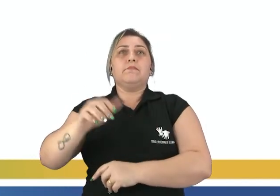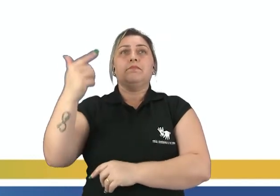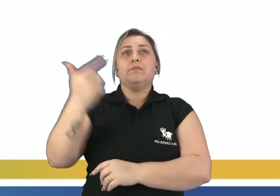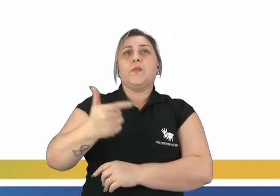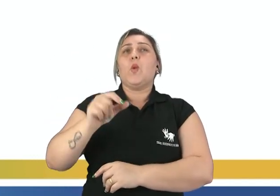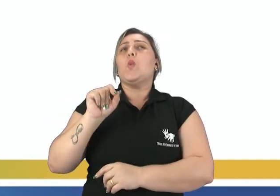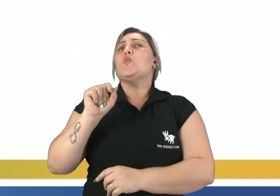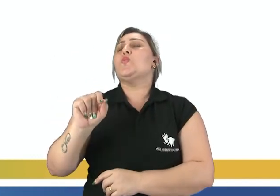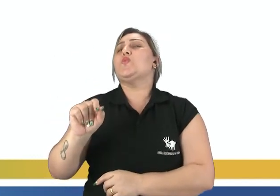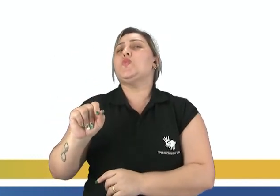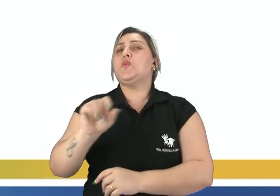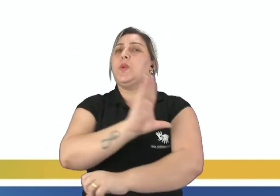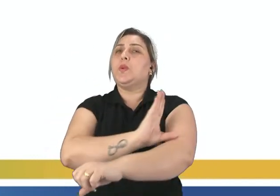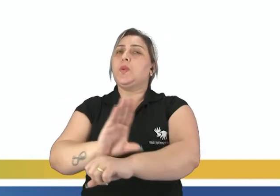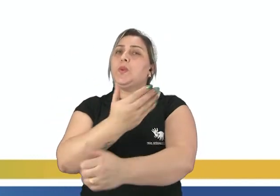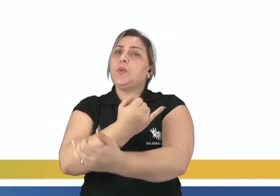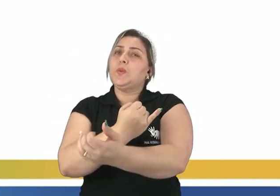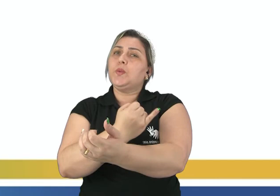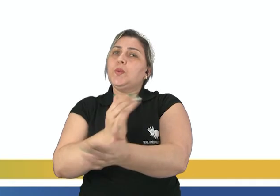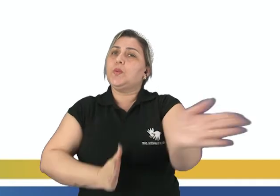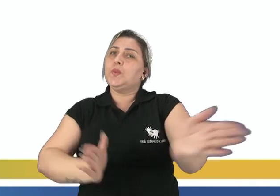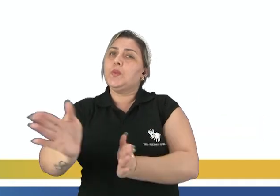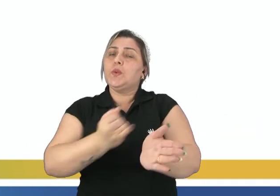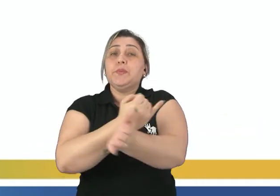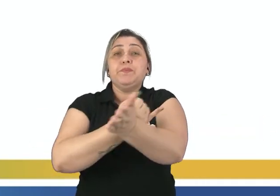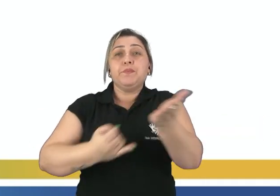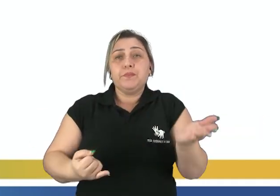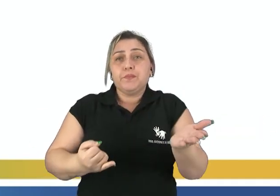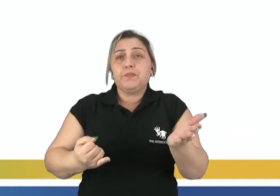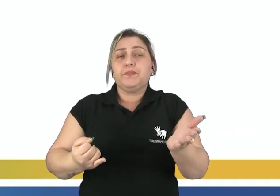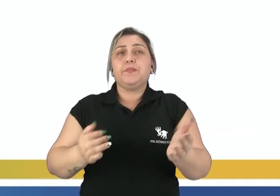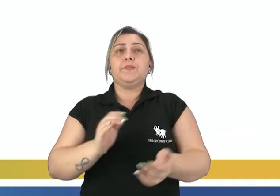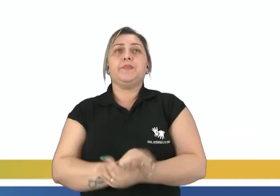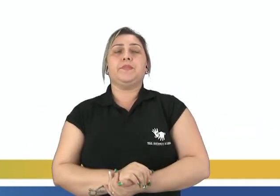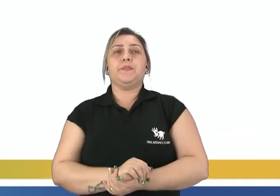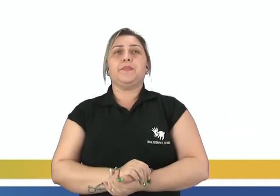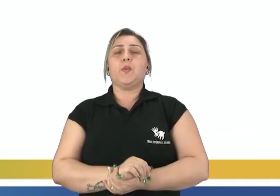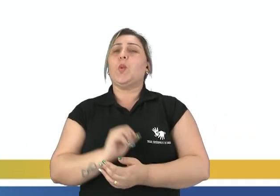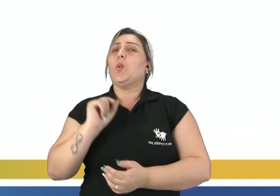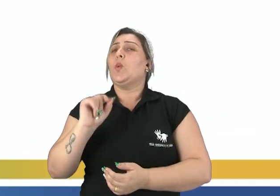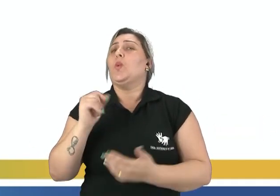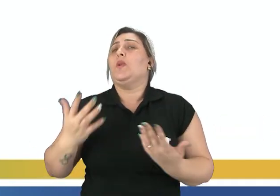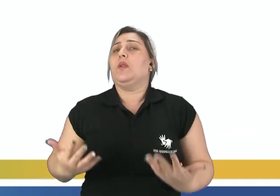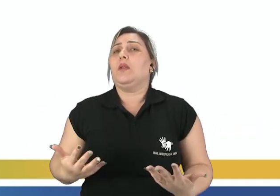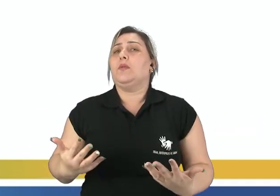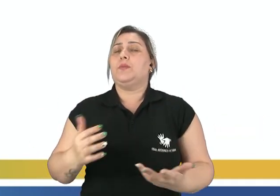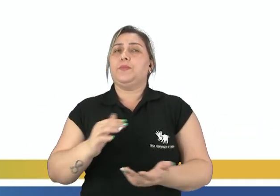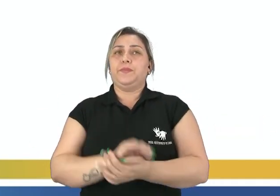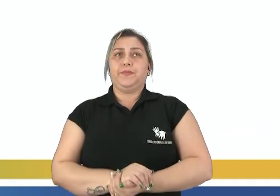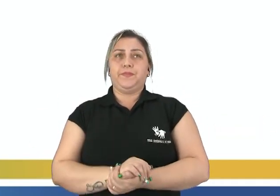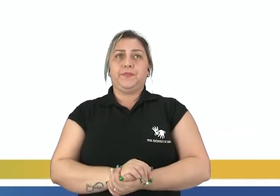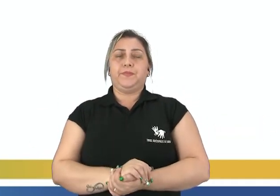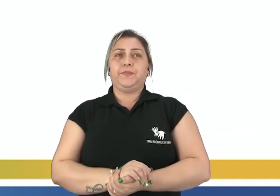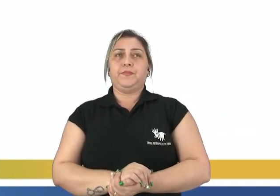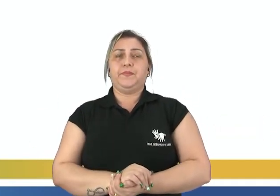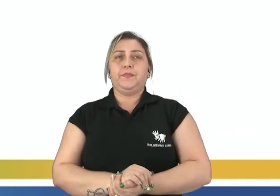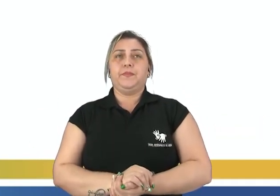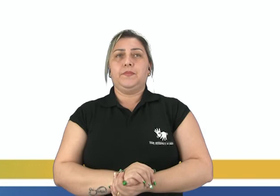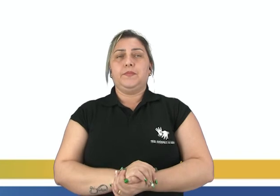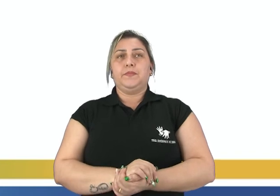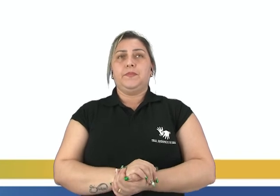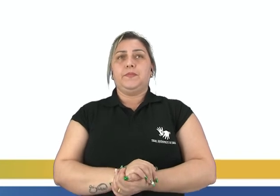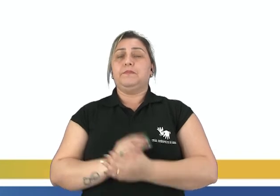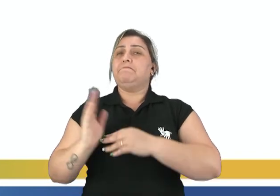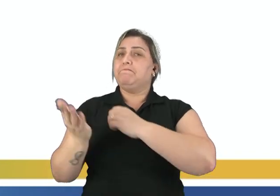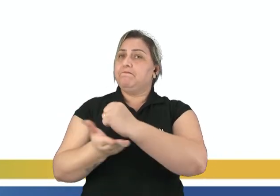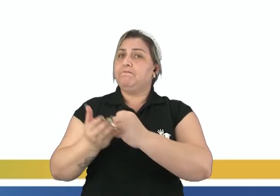é a cultura medieval? Uma questão simples, certo? Conceitual. O que é essa cultura medieval? É baseada em tudo que a gente falou